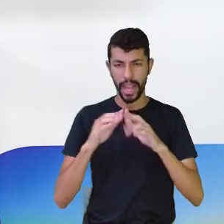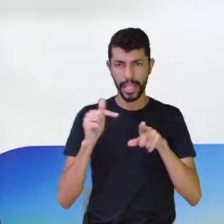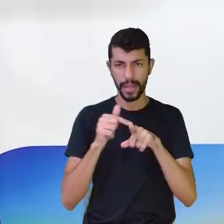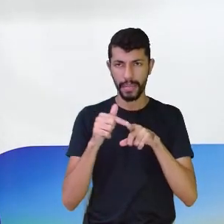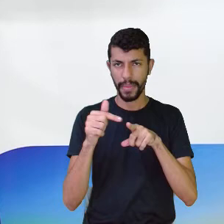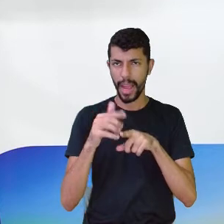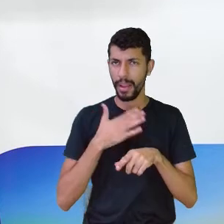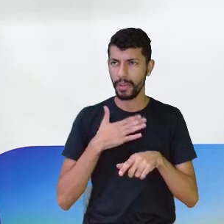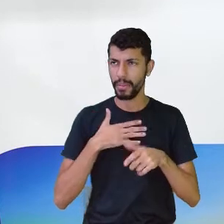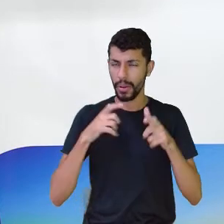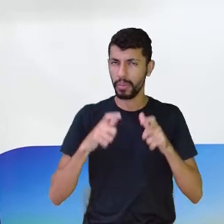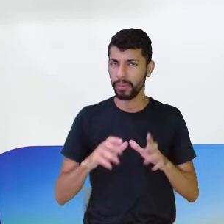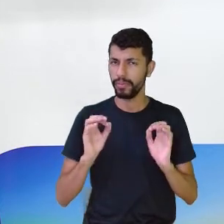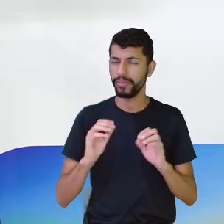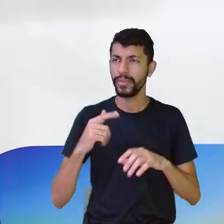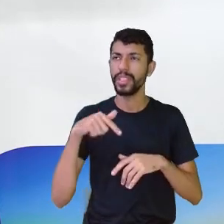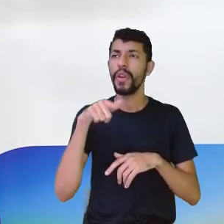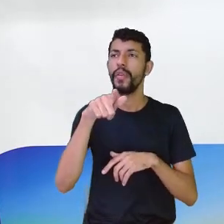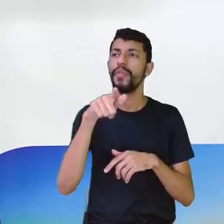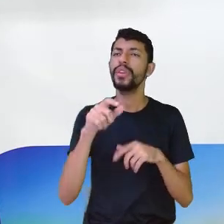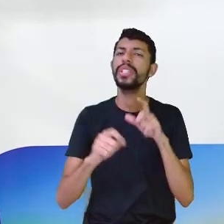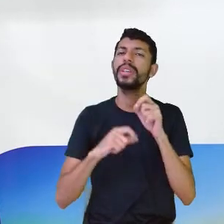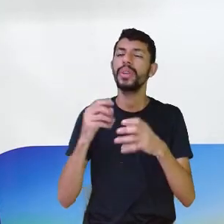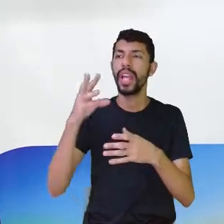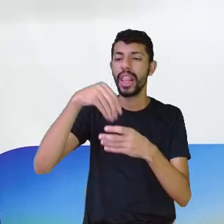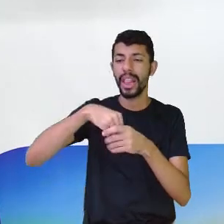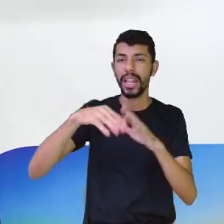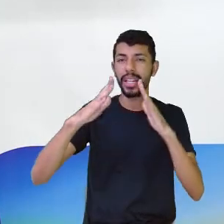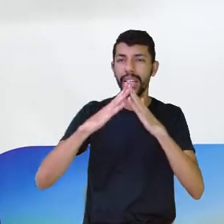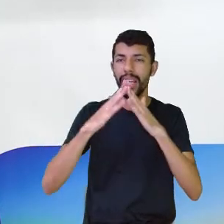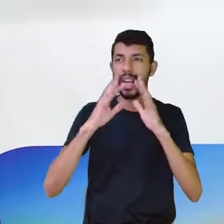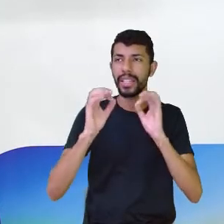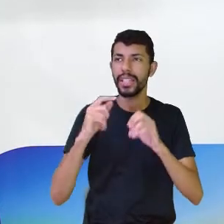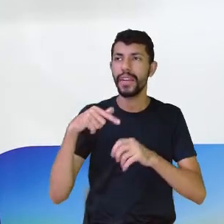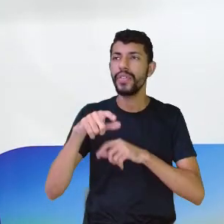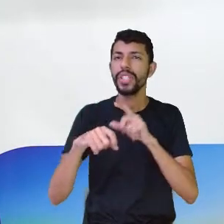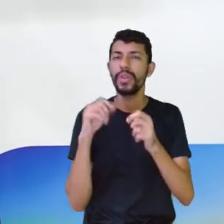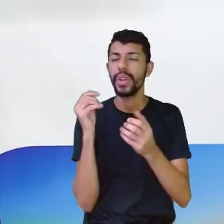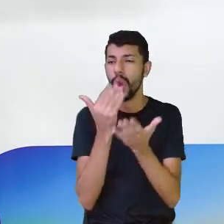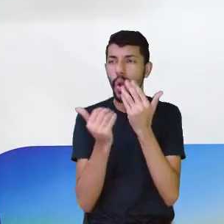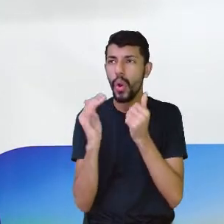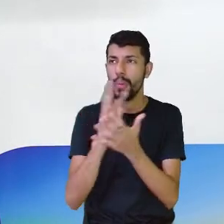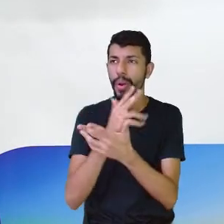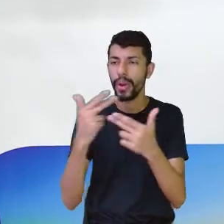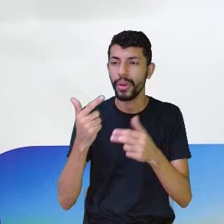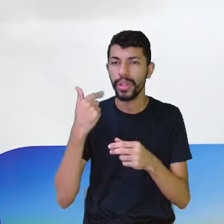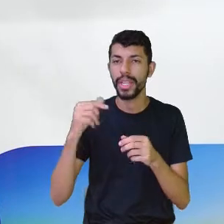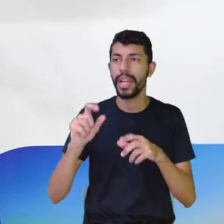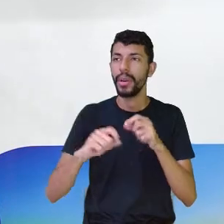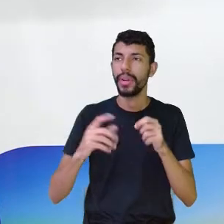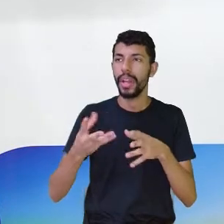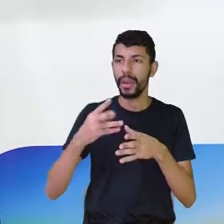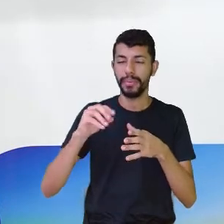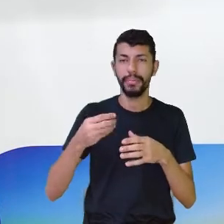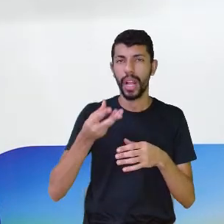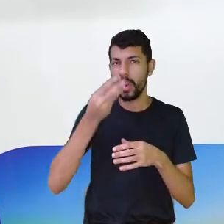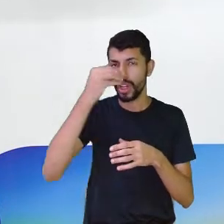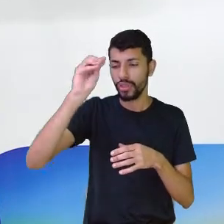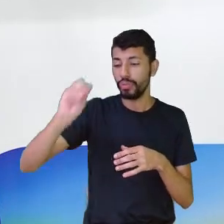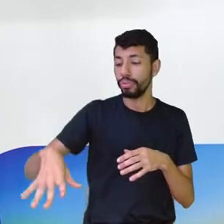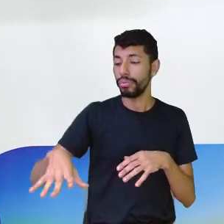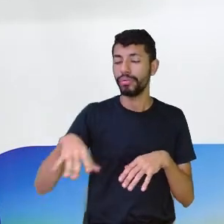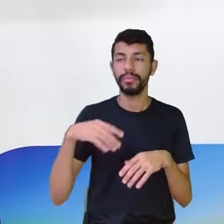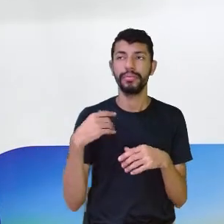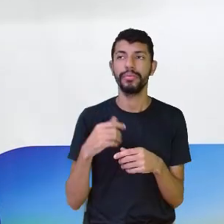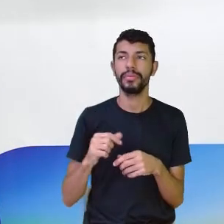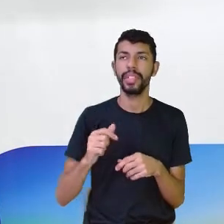bairro, lá no meu local. Então imagina que você está dentro de casa, você termina de comer alguma coisa e joga o saquinho no meio da sala. Aí